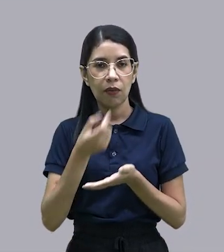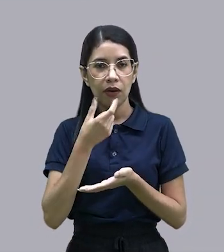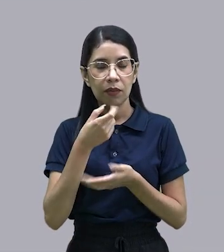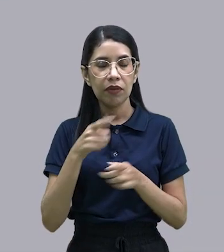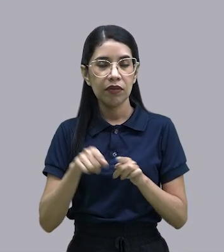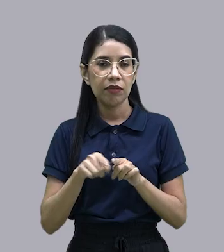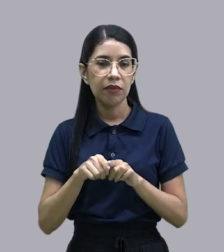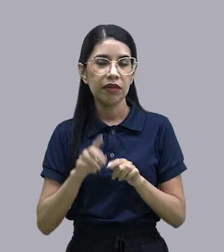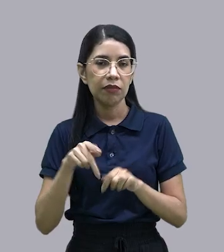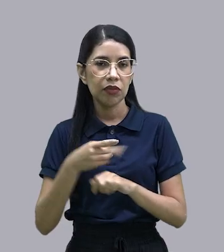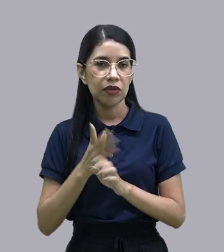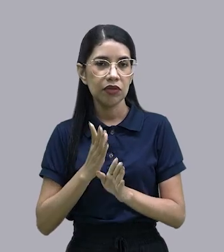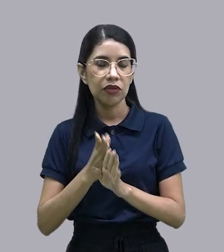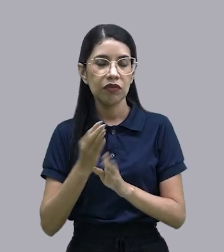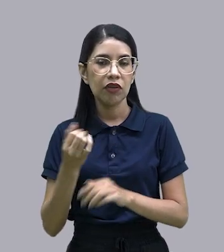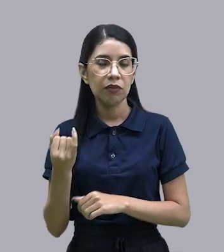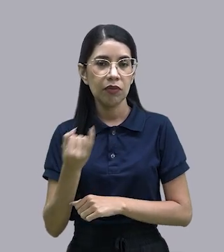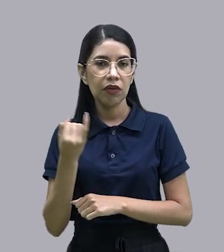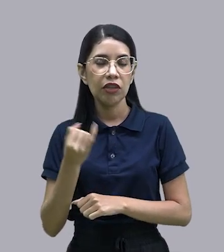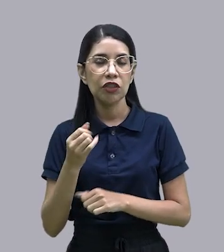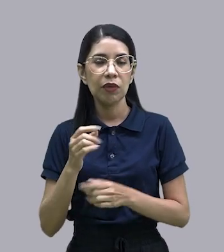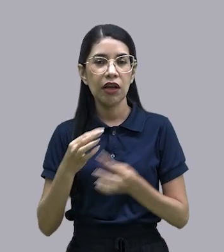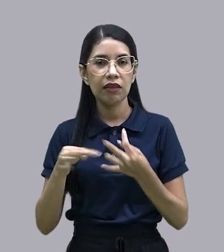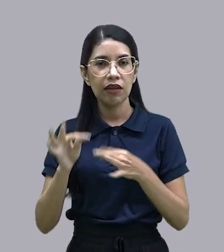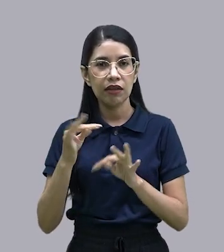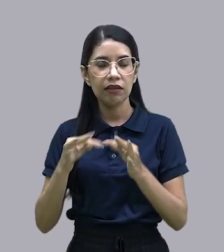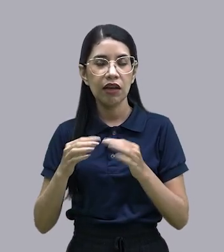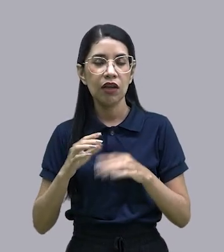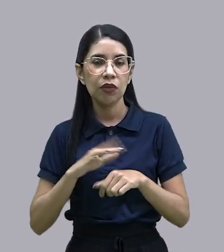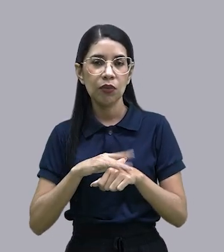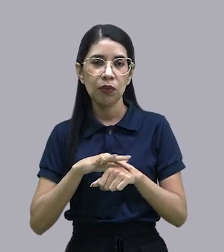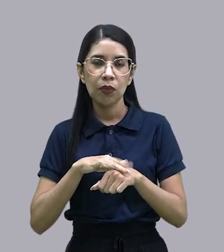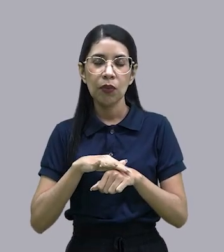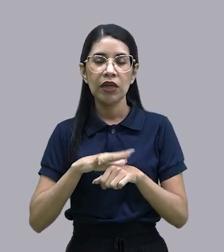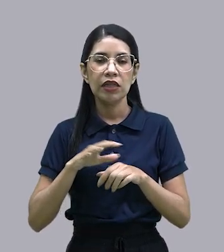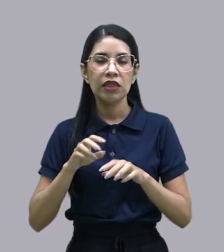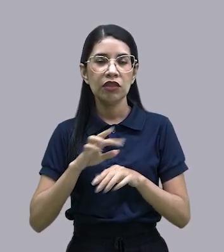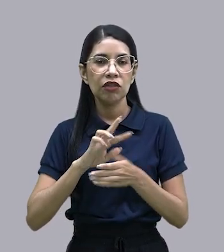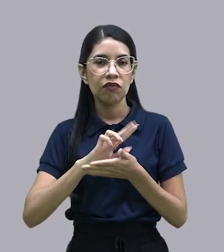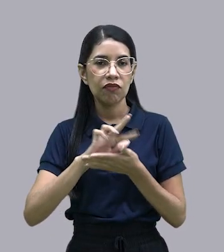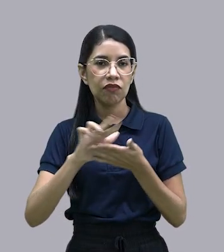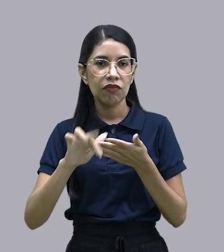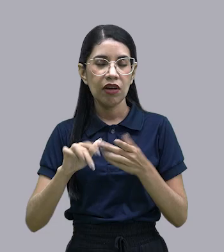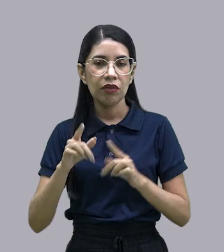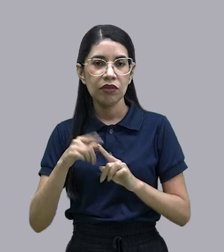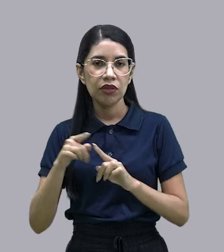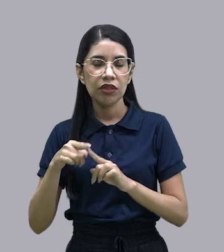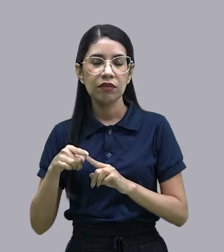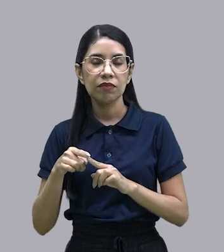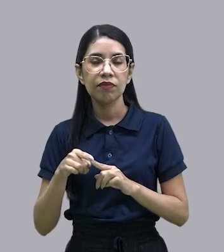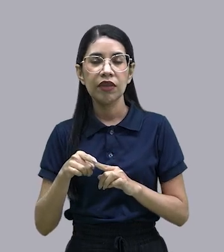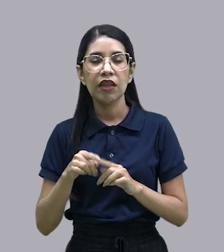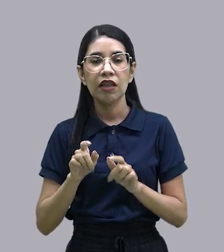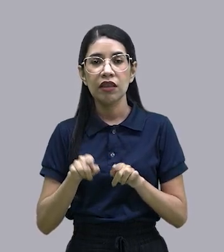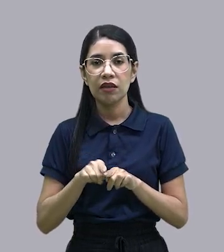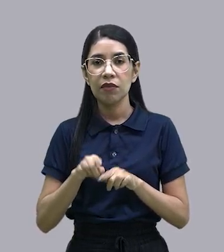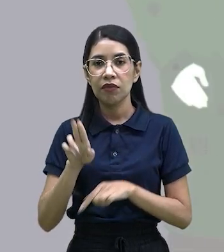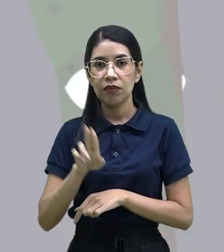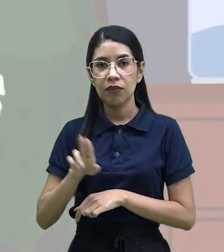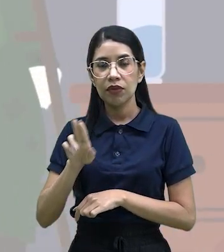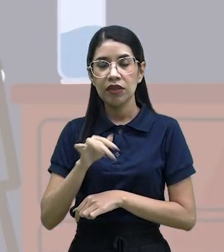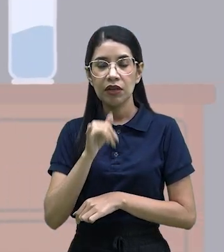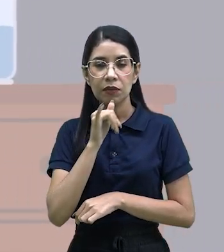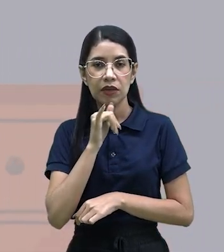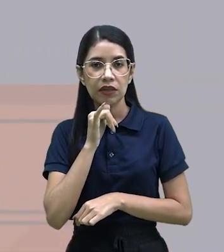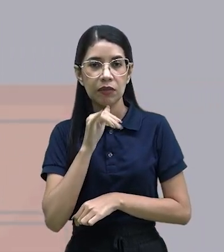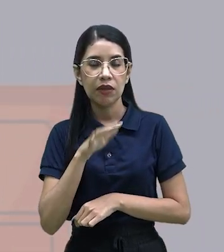foi extremamente importante no tratamento de doenças infecciosas desencadeadas por ferimentos. Ela foi utilizada, por